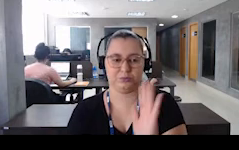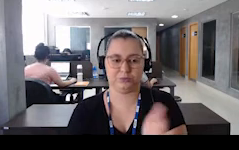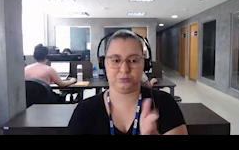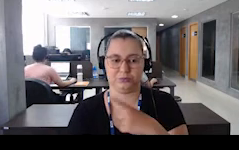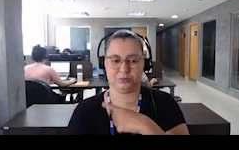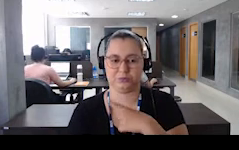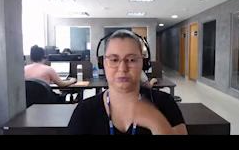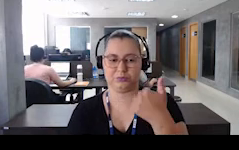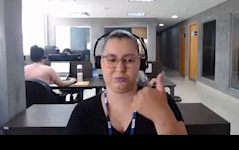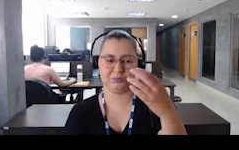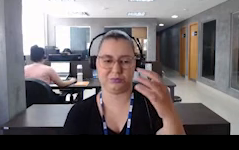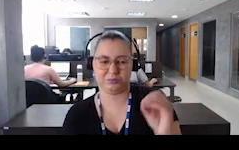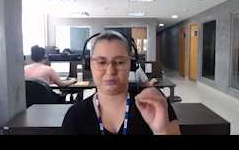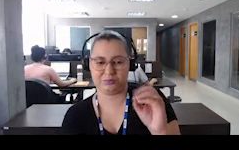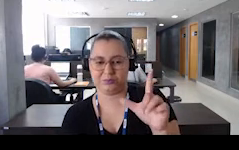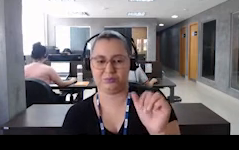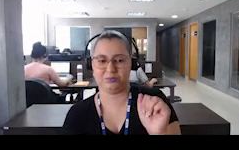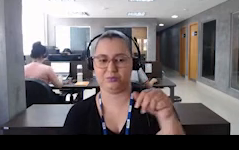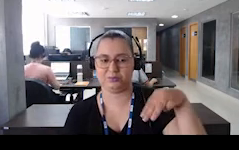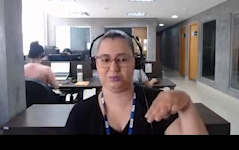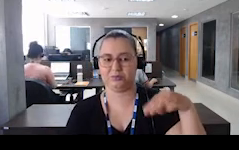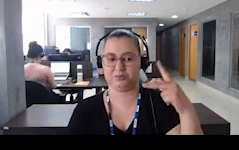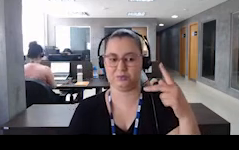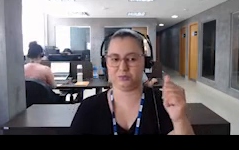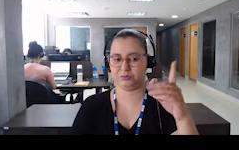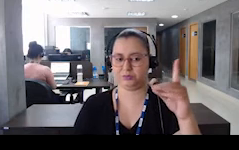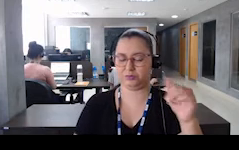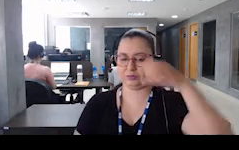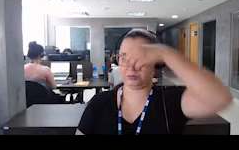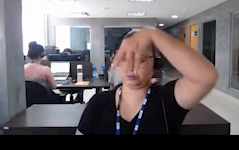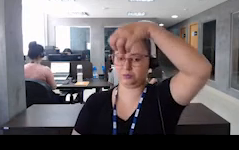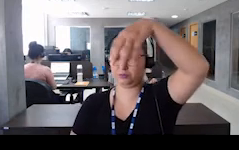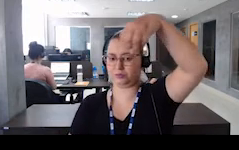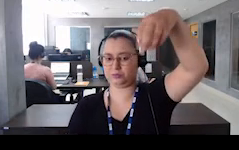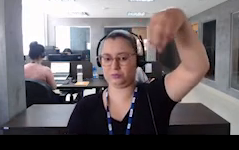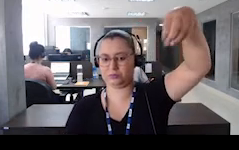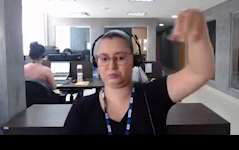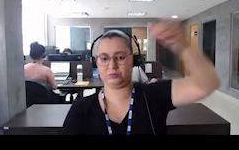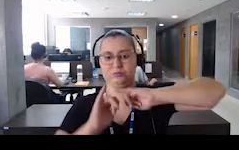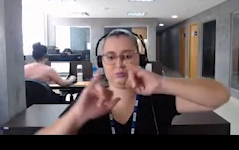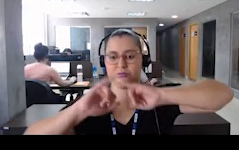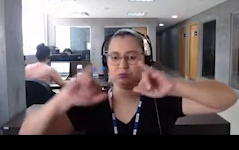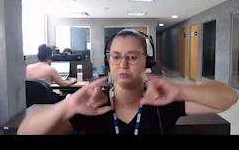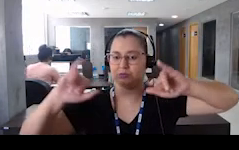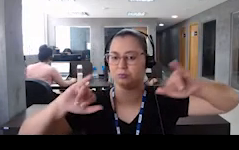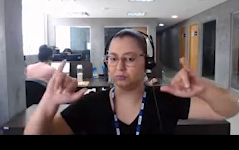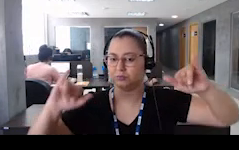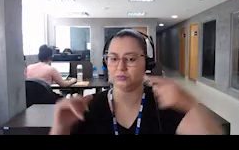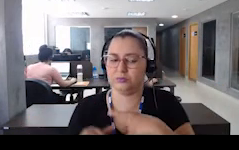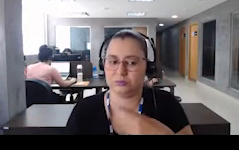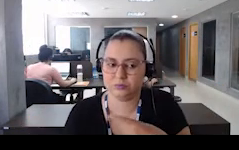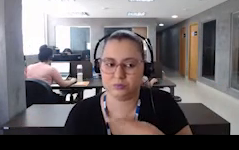tem lá, ó. A gente tem o quê? 10 lâmpadas, né? Só que as informações das lâmpadas que a gente tem não são informações de potência,